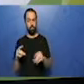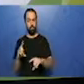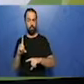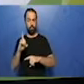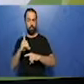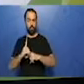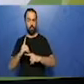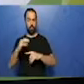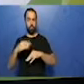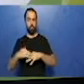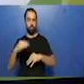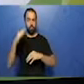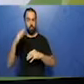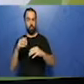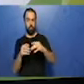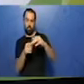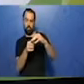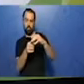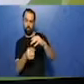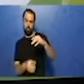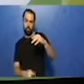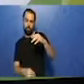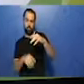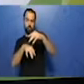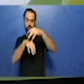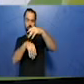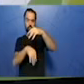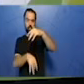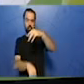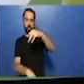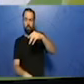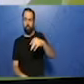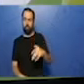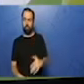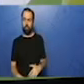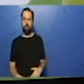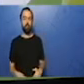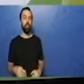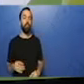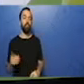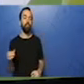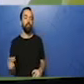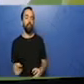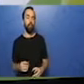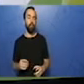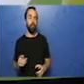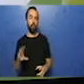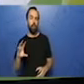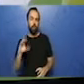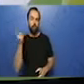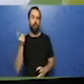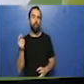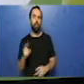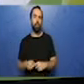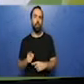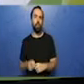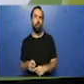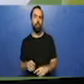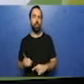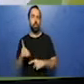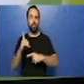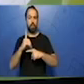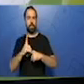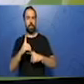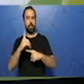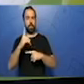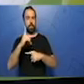outro recipiente. Então, essa decantação, ela ocorre por diferença de densidade entre os líquidos. Aqui nós temos,